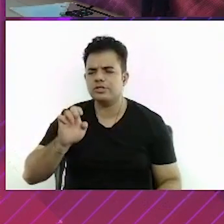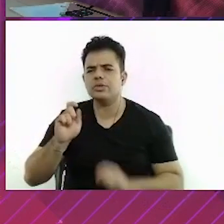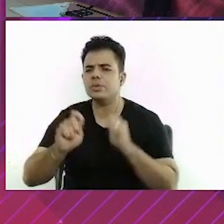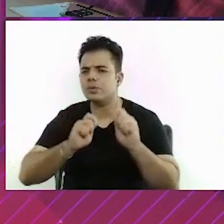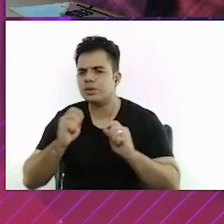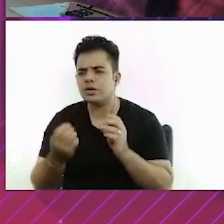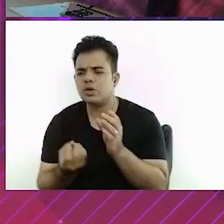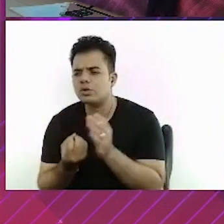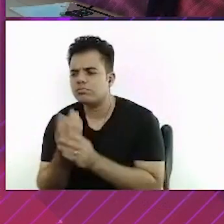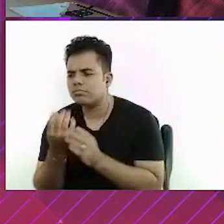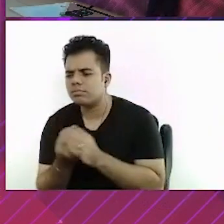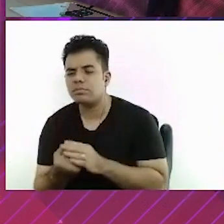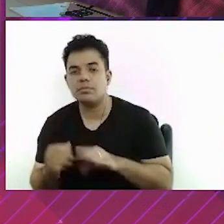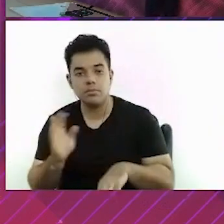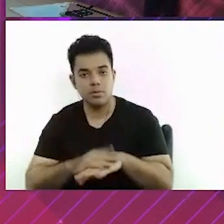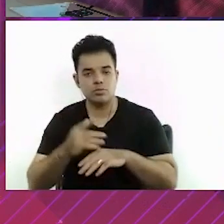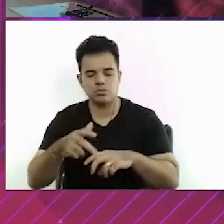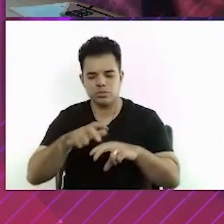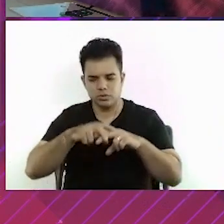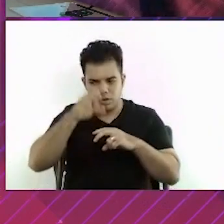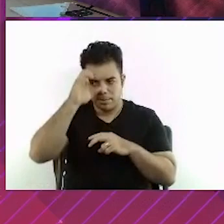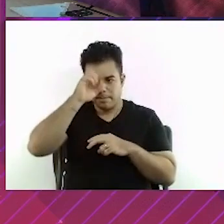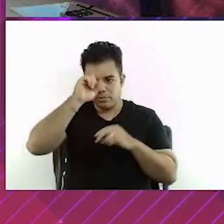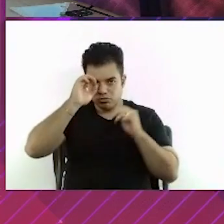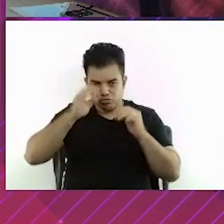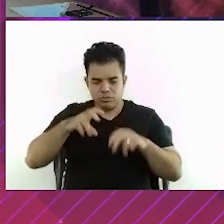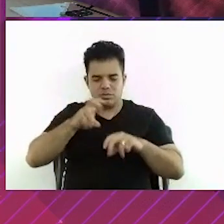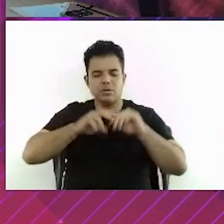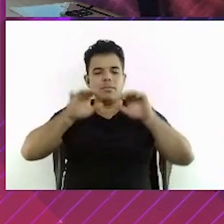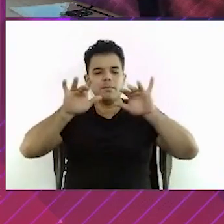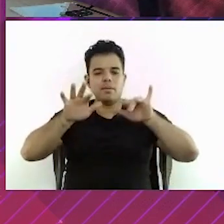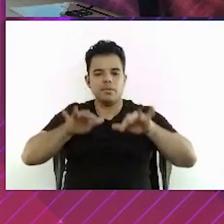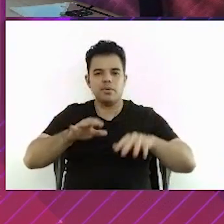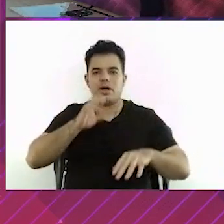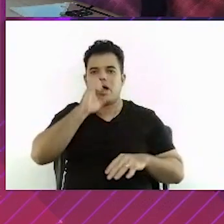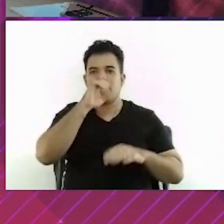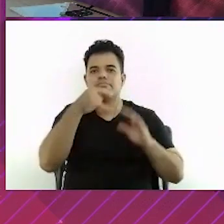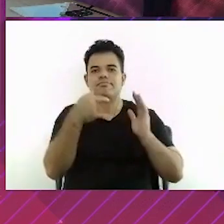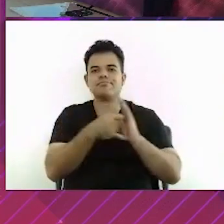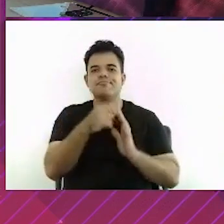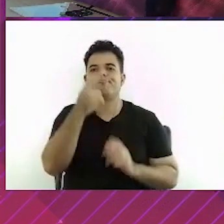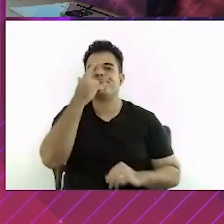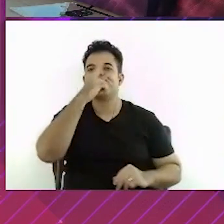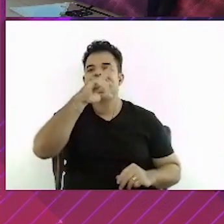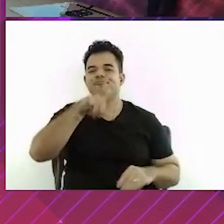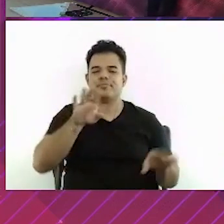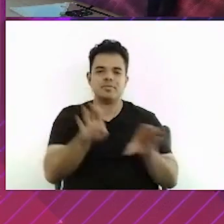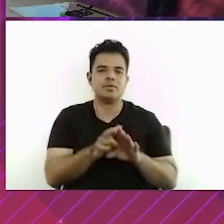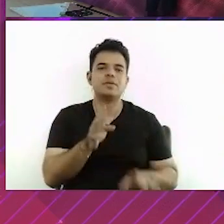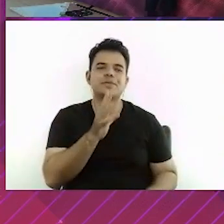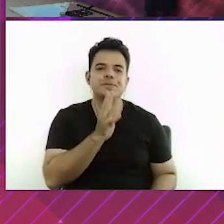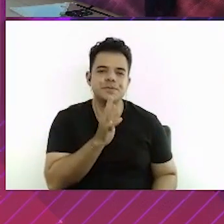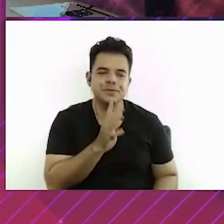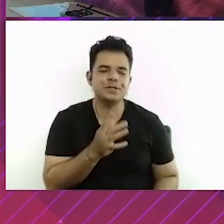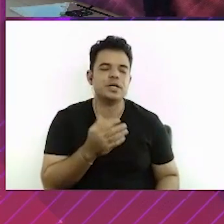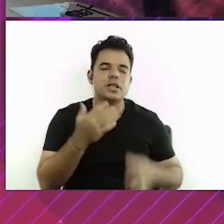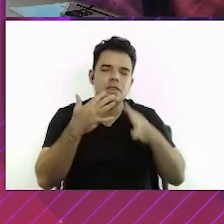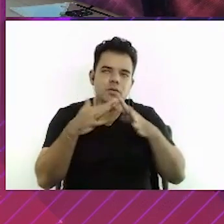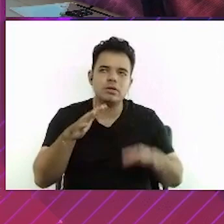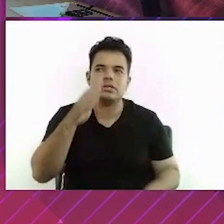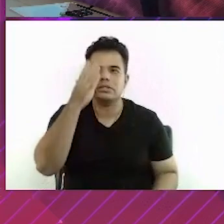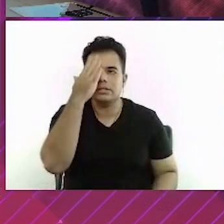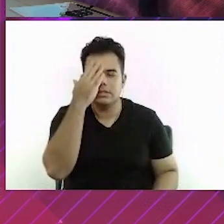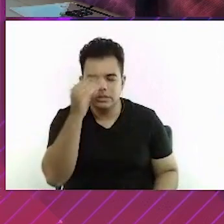no código, vai ser muito tranquilo. E se você já tem conhecimento nessa área e quer, por exemplo, eu já faço uma linguagem, eu já sei, já domino,